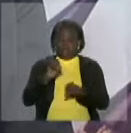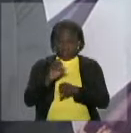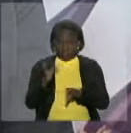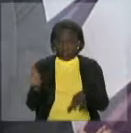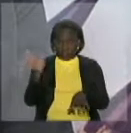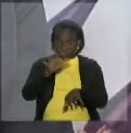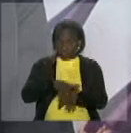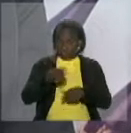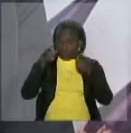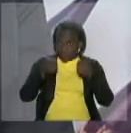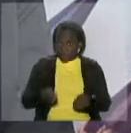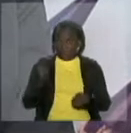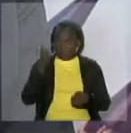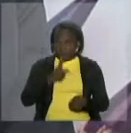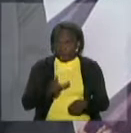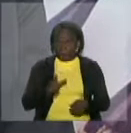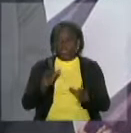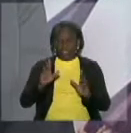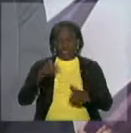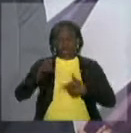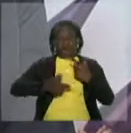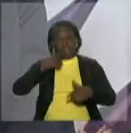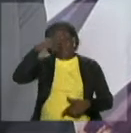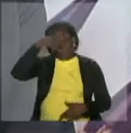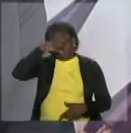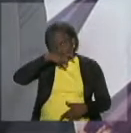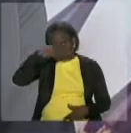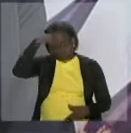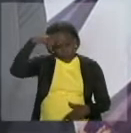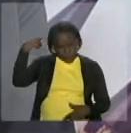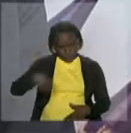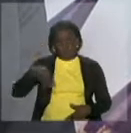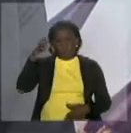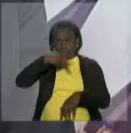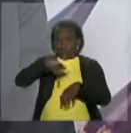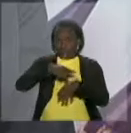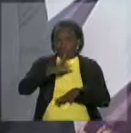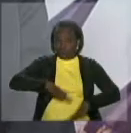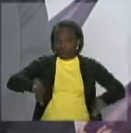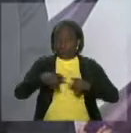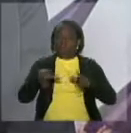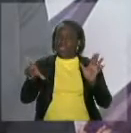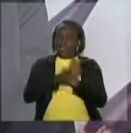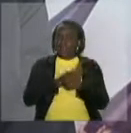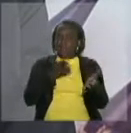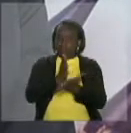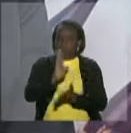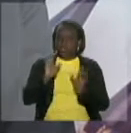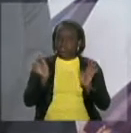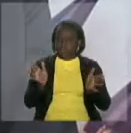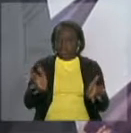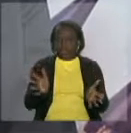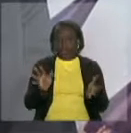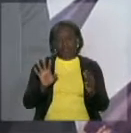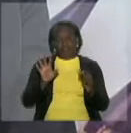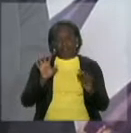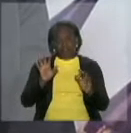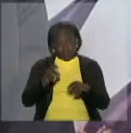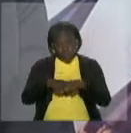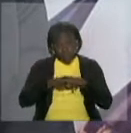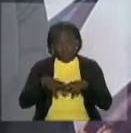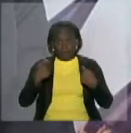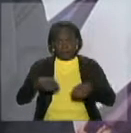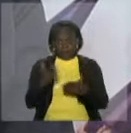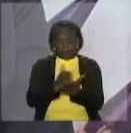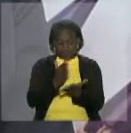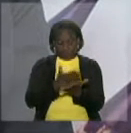Garantir que a educação seja inclusiva ainda é uma tarefa árdua em todo o país, mesmo com a aprovação de leis nesse sentido. Por